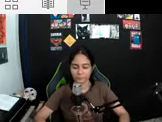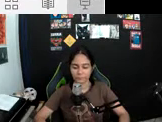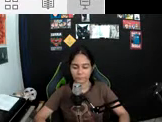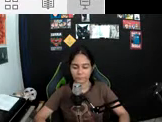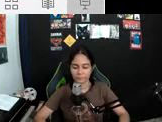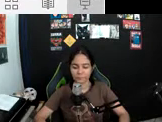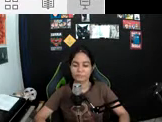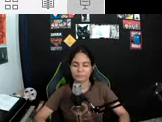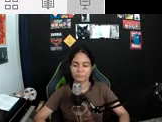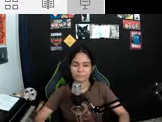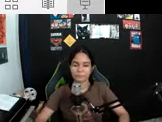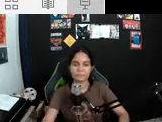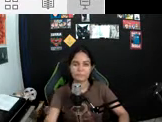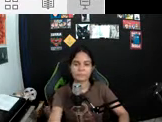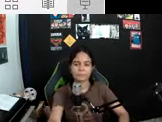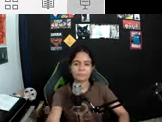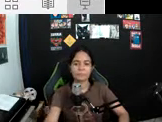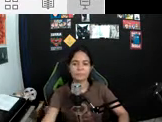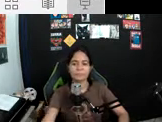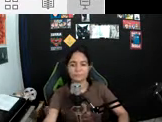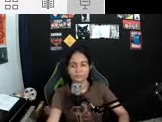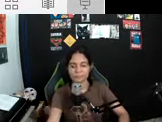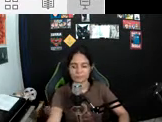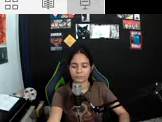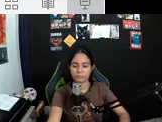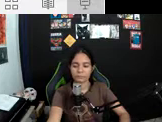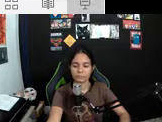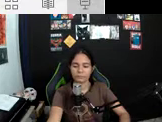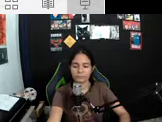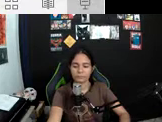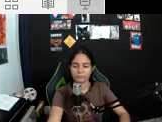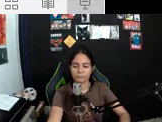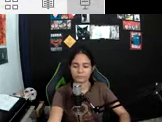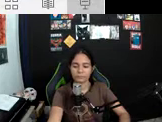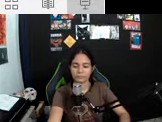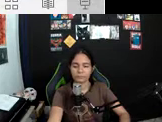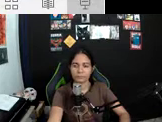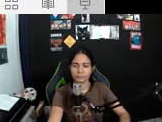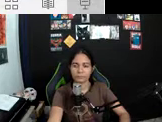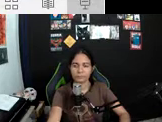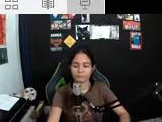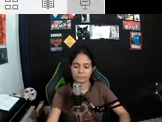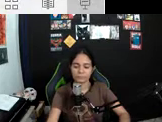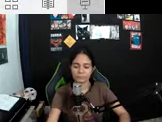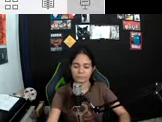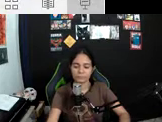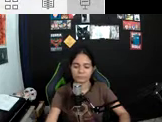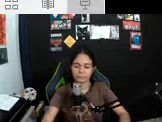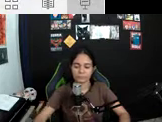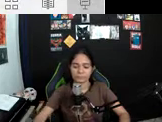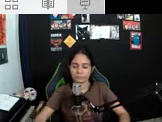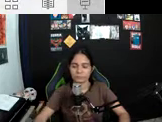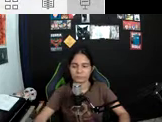um ocorrido que teve com a gente, que o paciente era até um profissional também, certo?